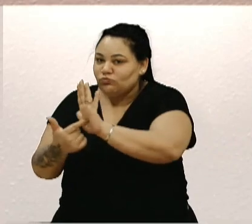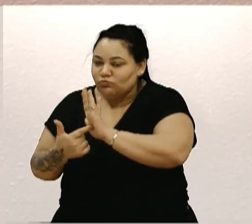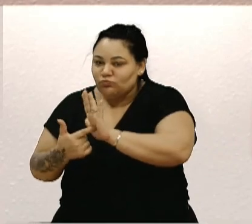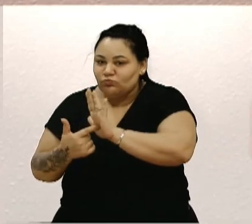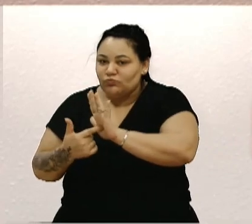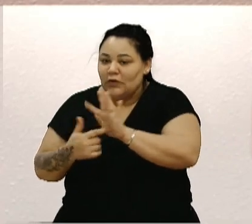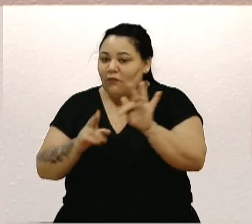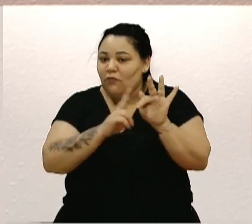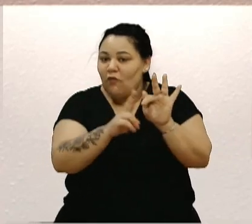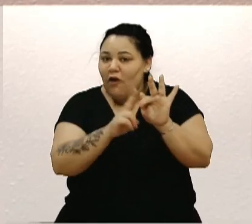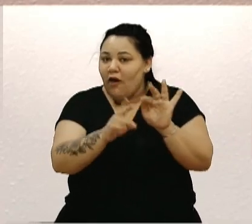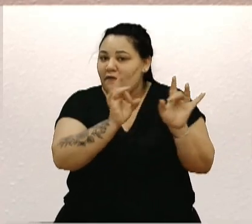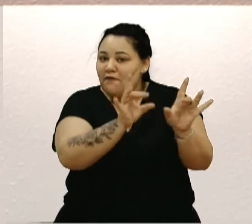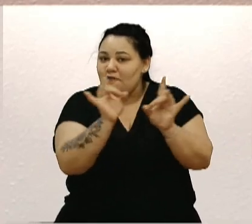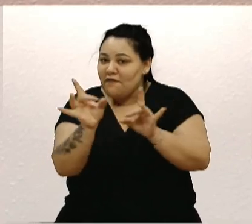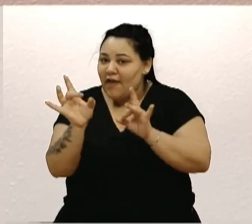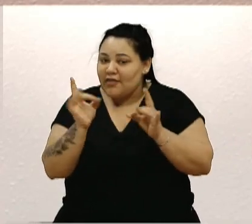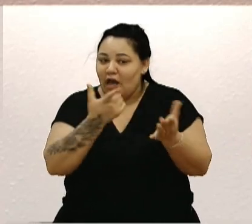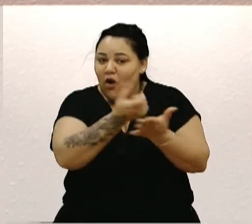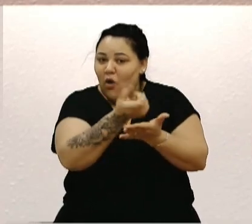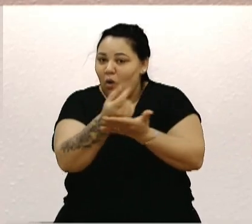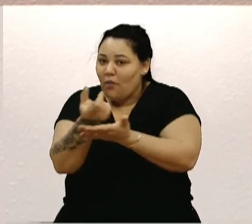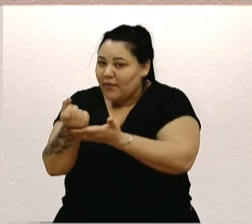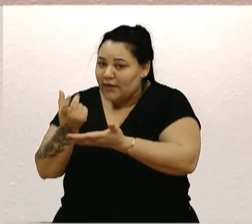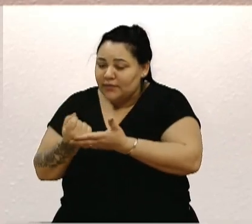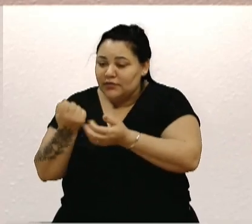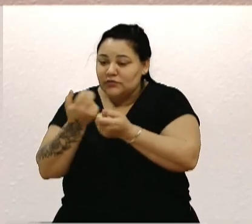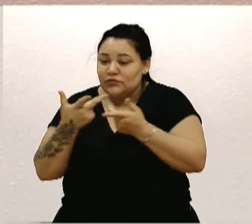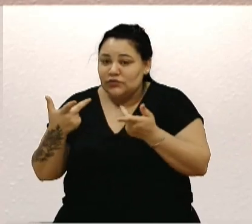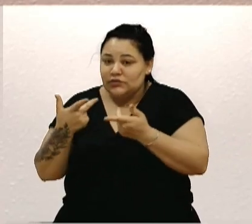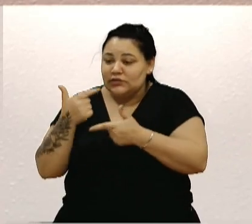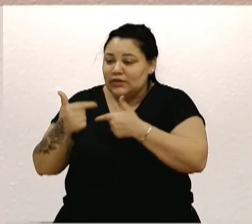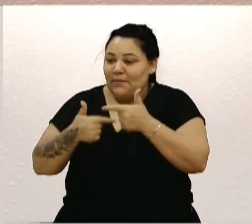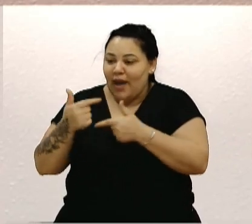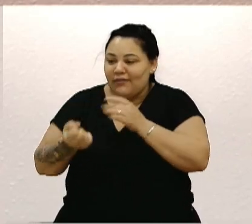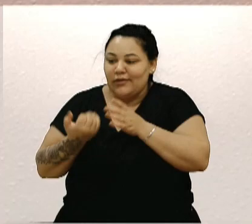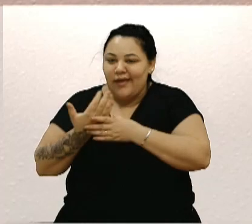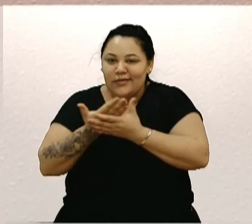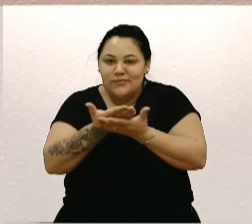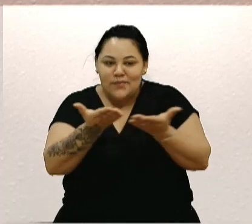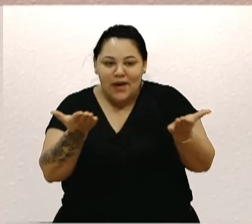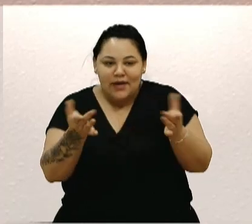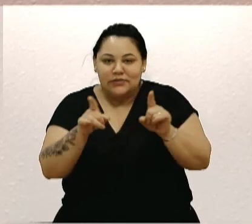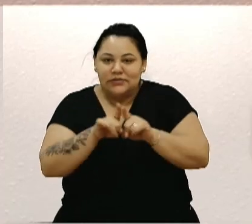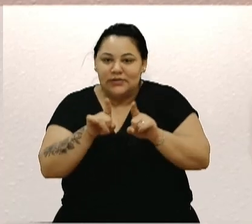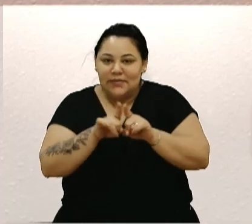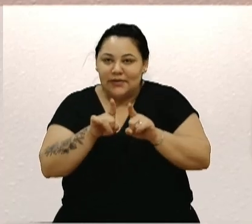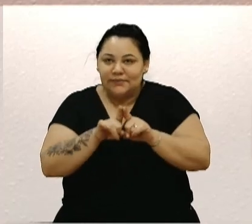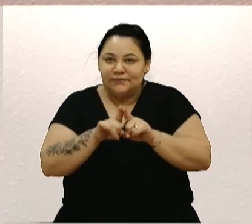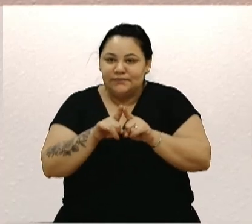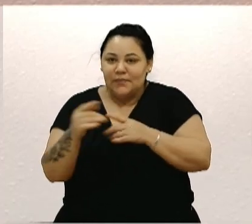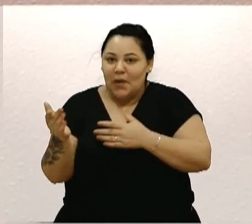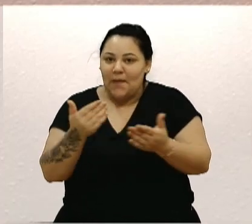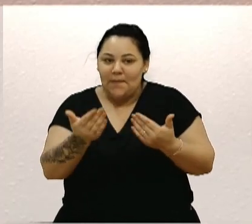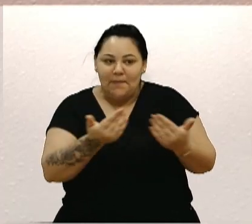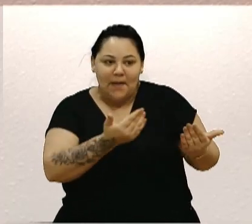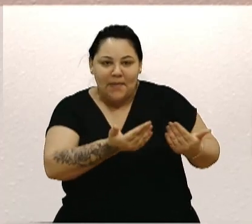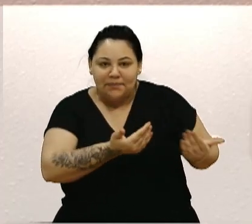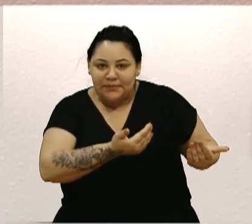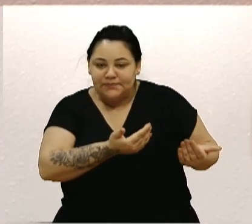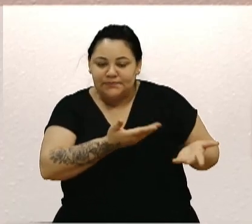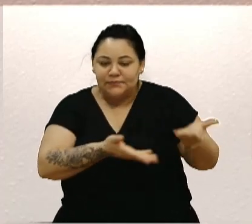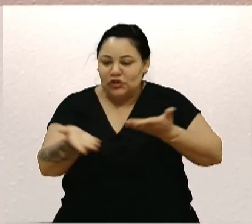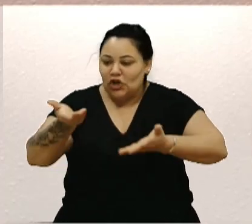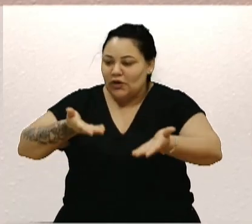de insumos, equipamentos e serviços e a criação de espaço para rodadas de negócios e apresentação de